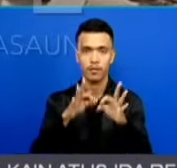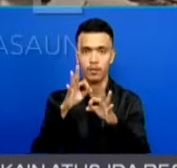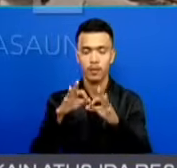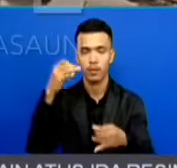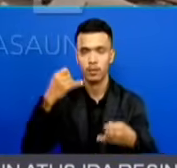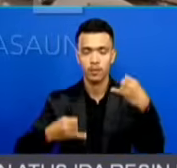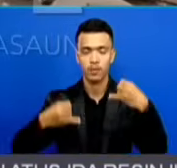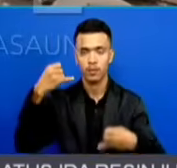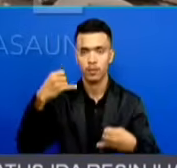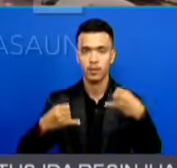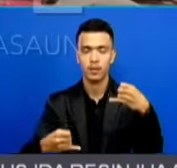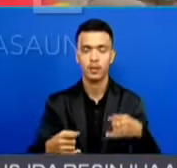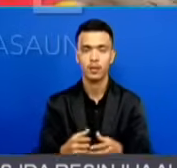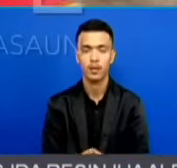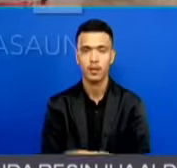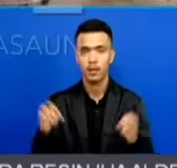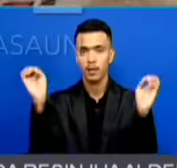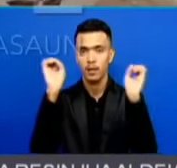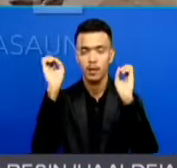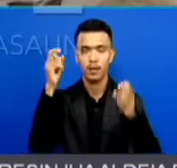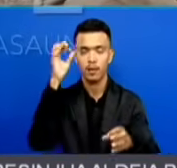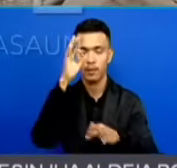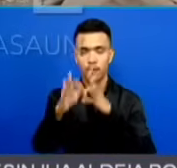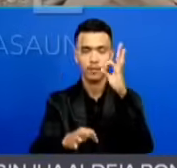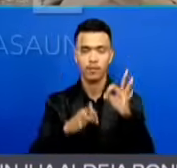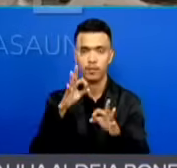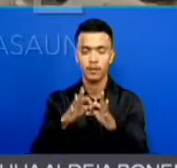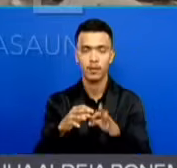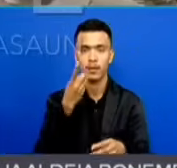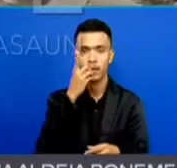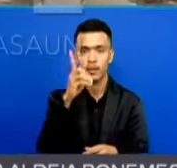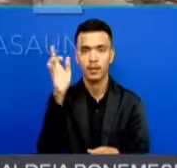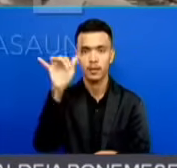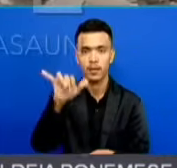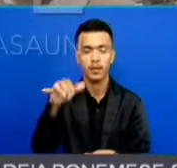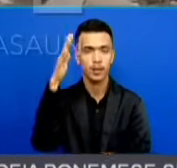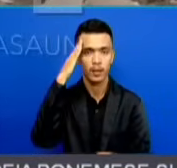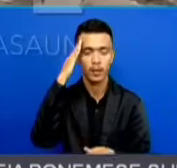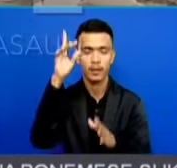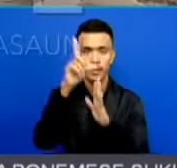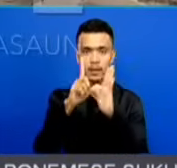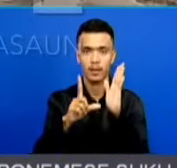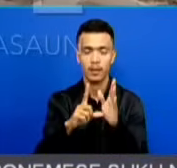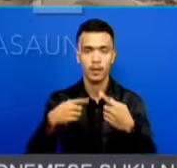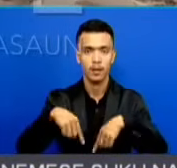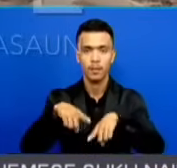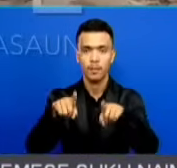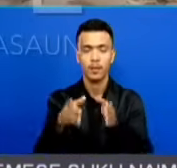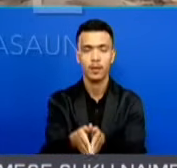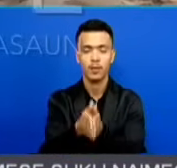justiça. Lá vieram na sílaba de Acanta Catene Leine. Barroso vale. E